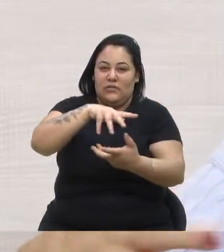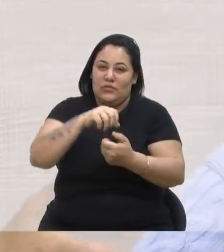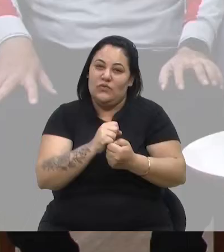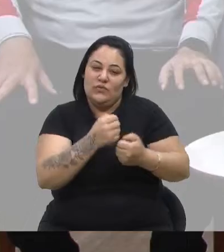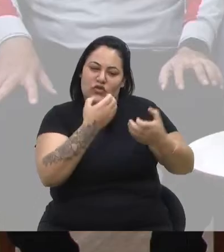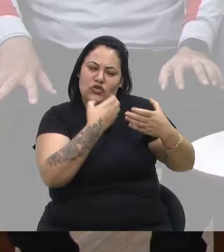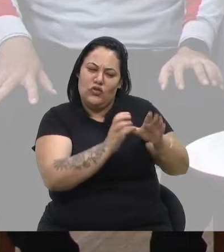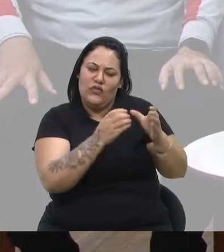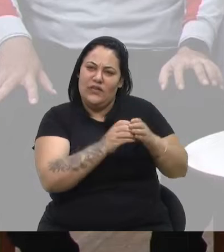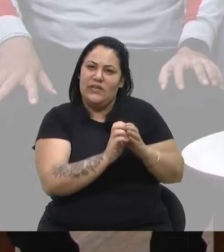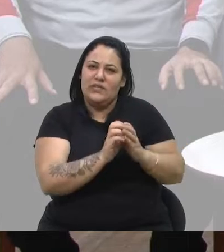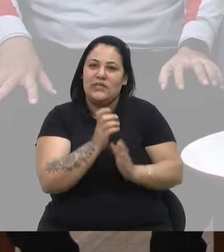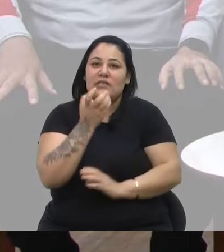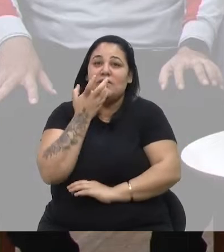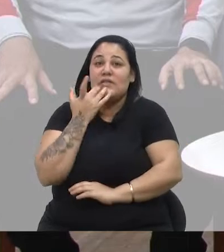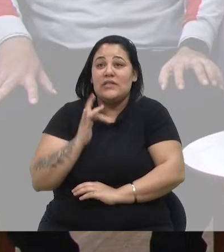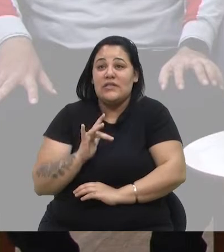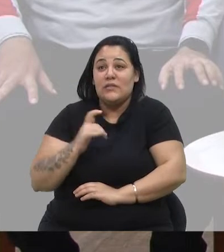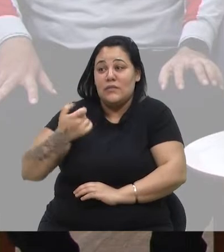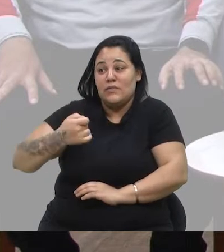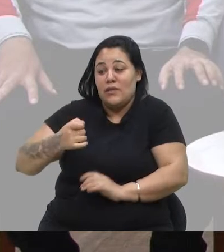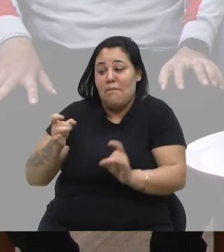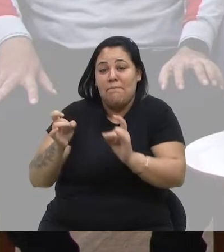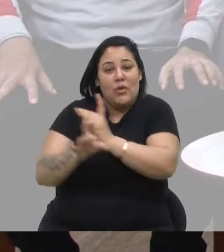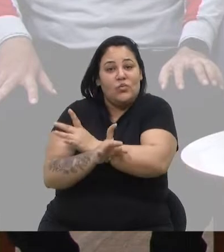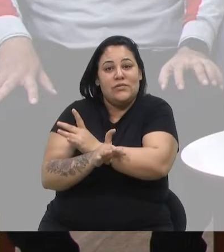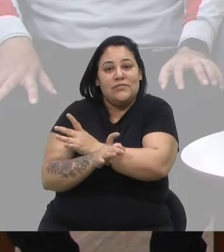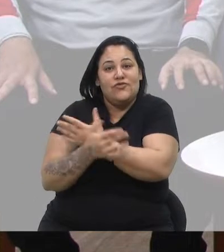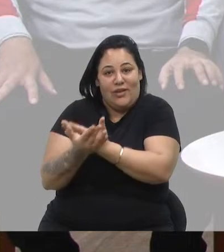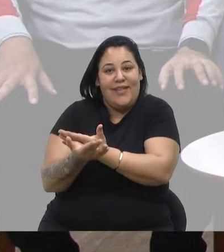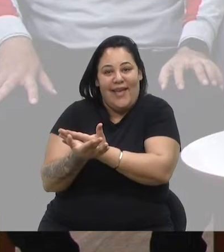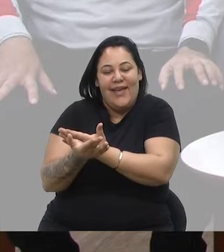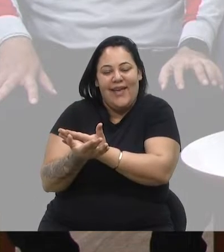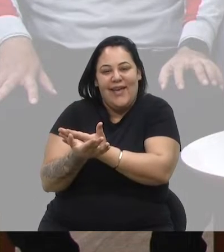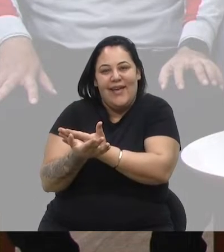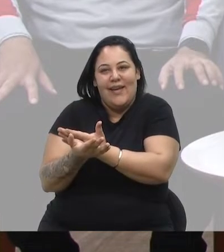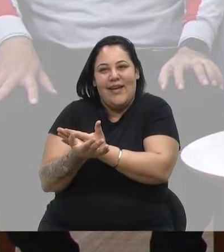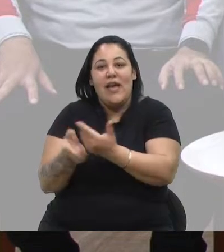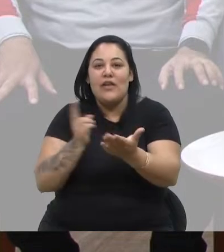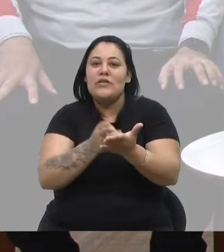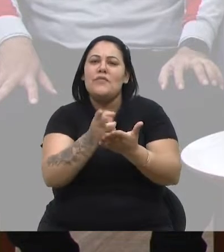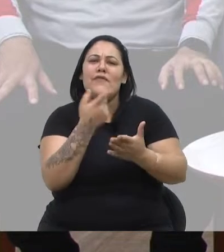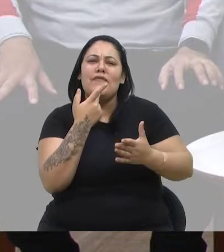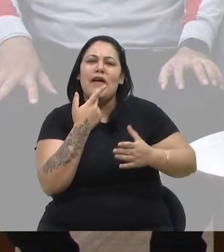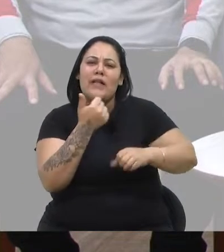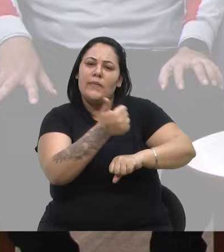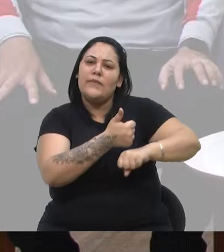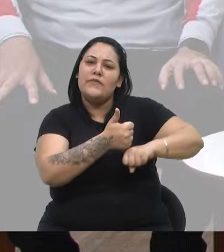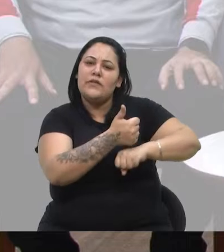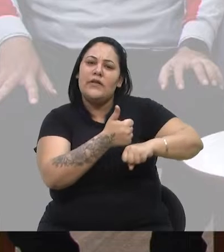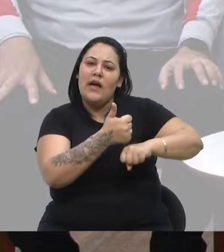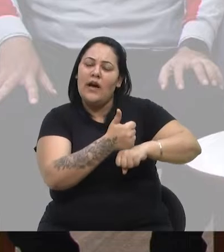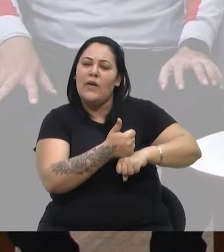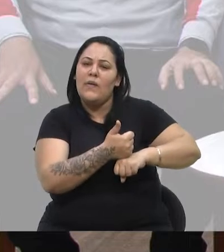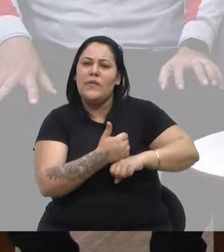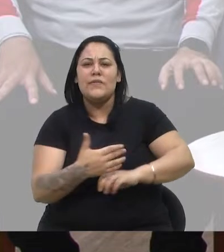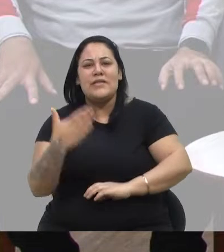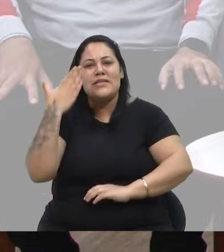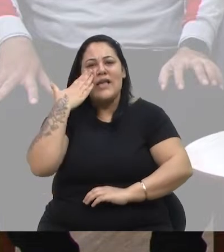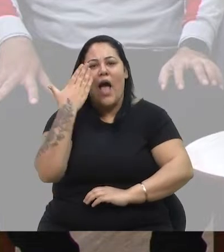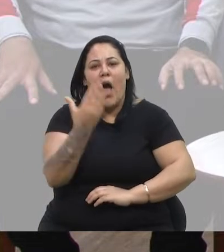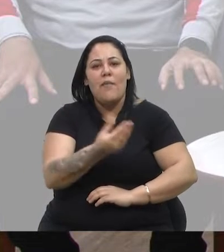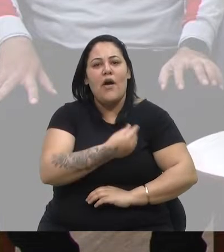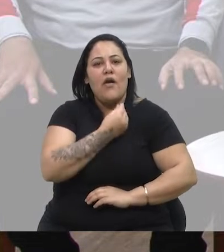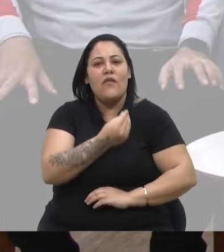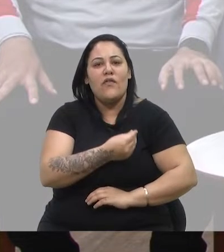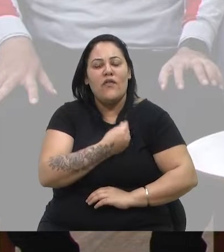um uso frequente, né? E as crianças, elas têm que ser preparadas, eu sempre digo, para ser profissionais